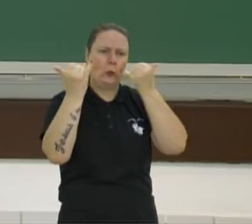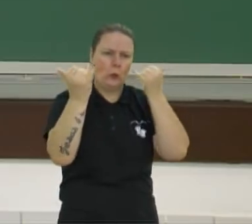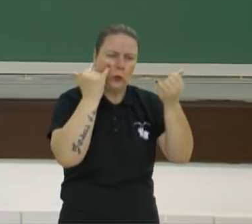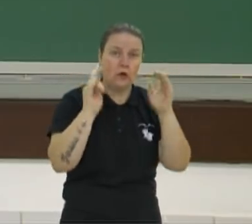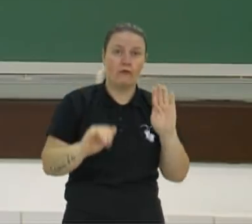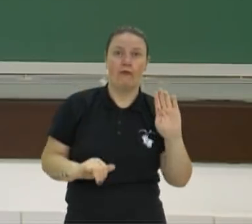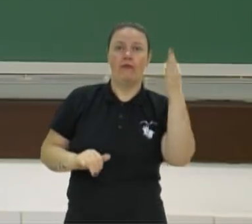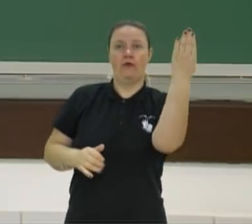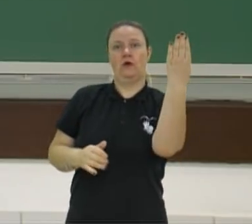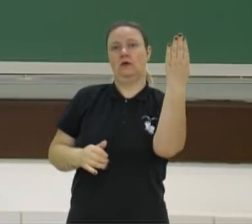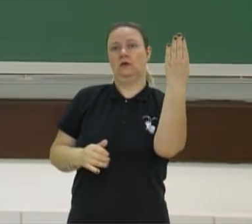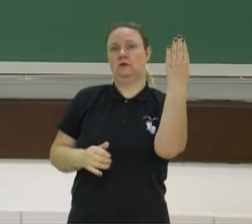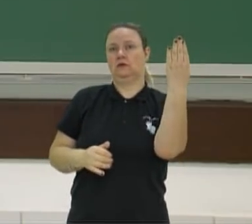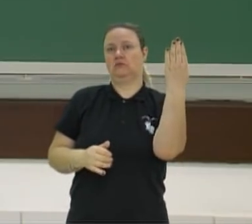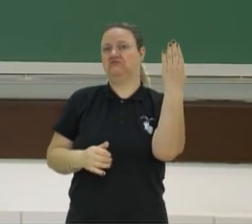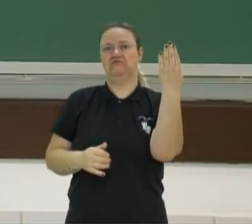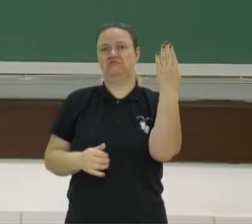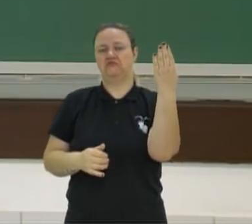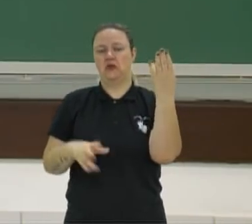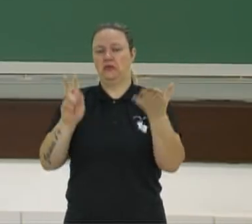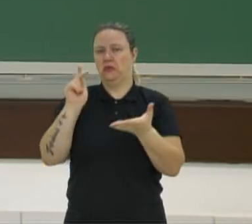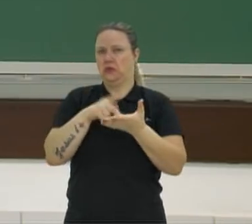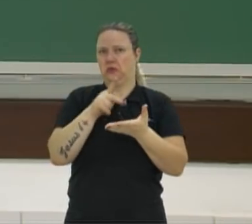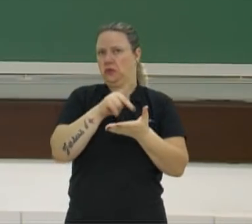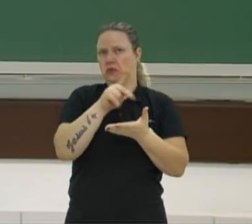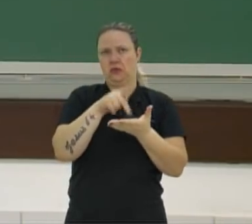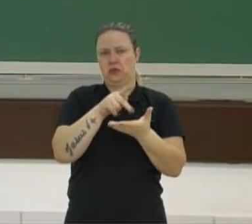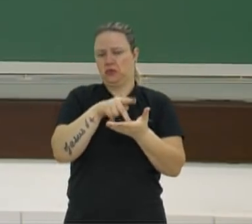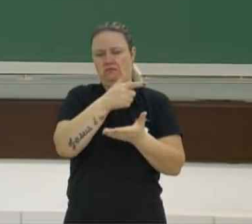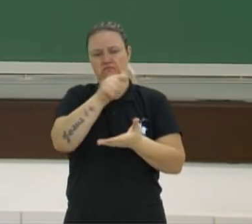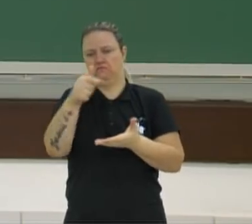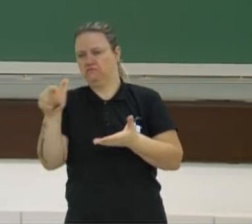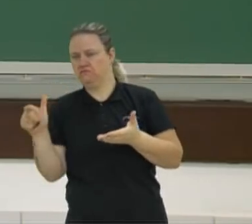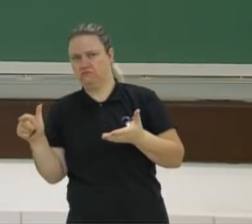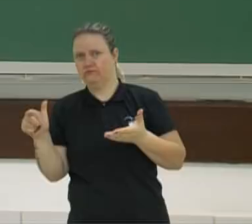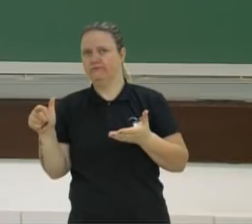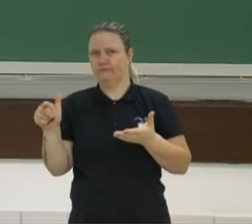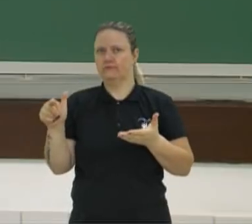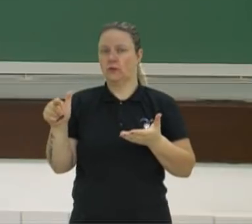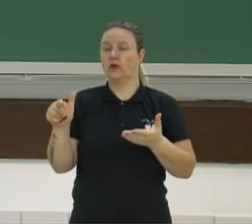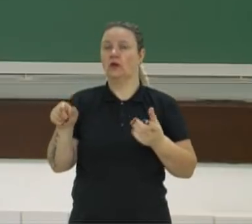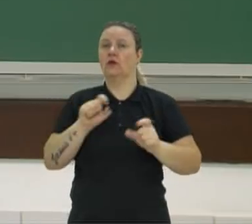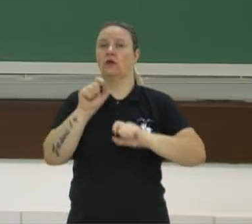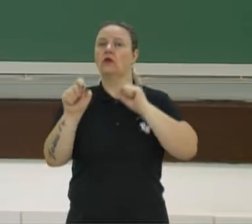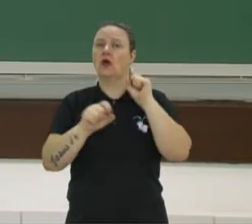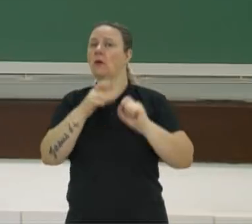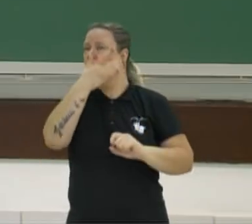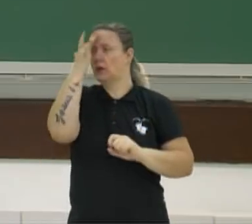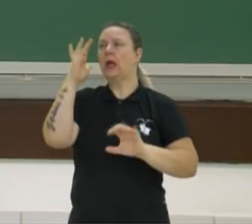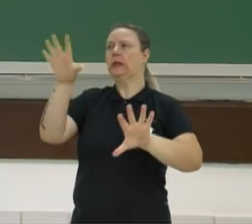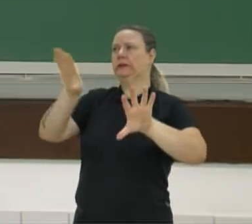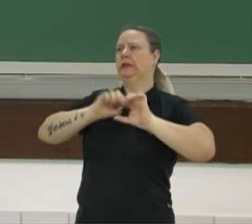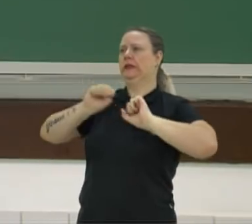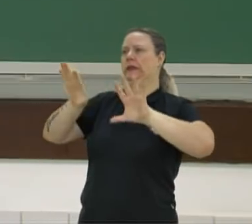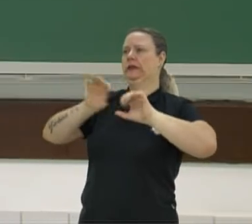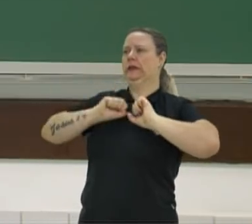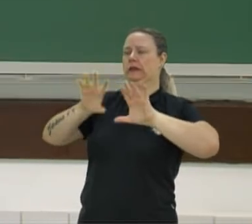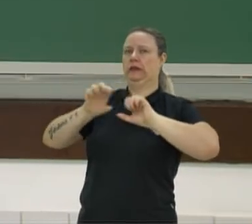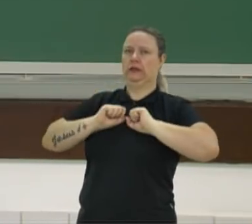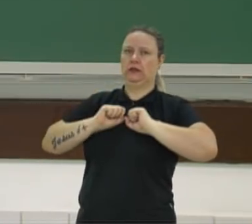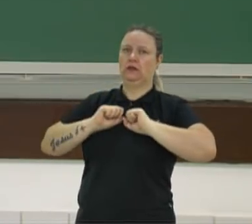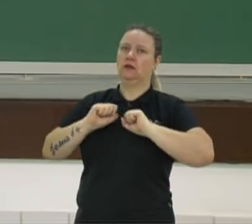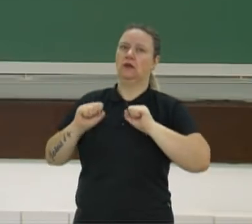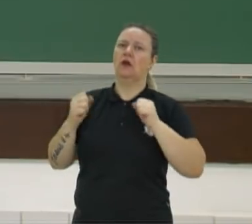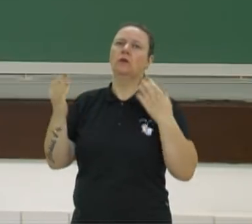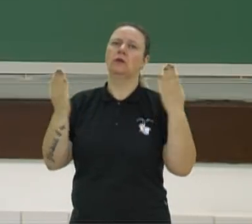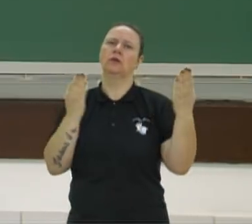falsas, notícias suspeitas, né? É o que acontece nessa charge. Ela aborda essa questão com esses